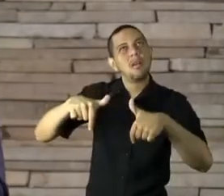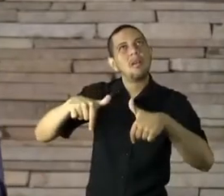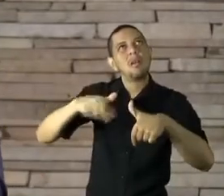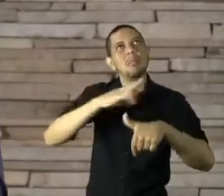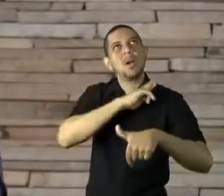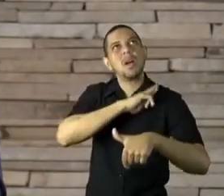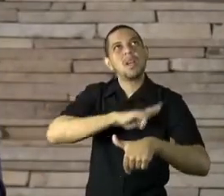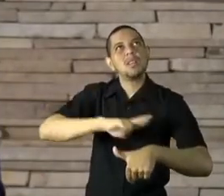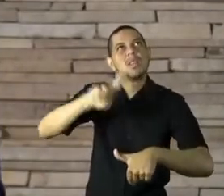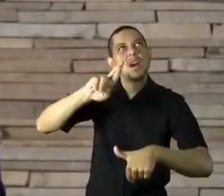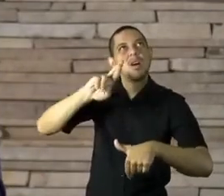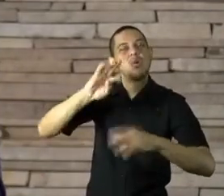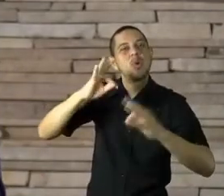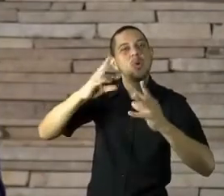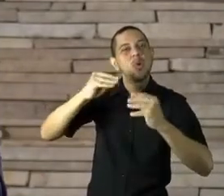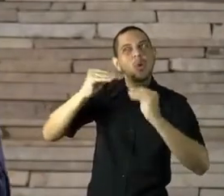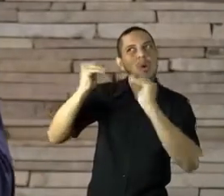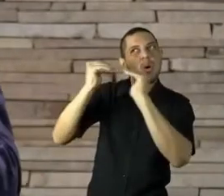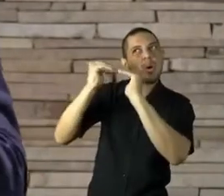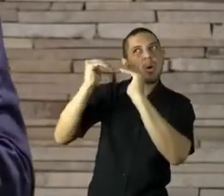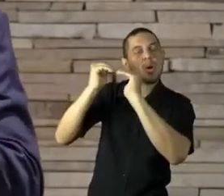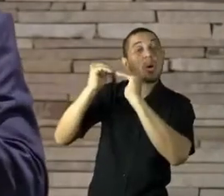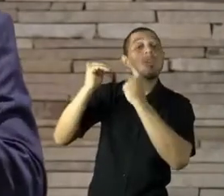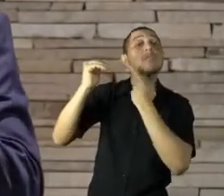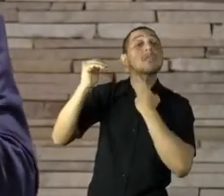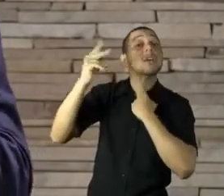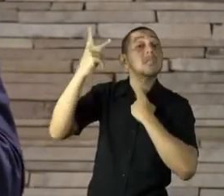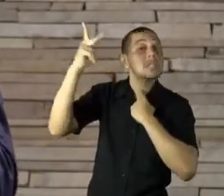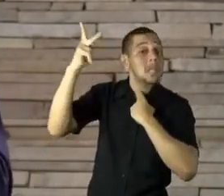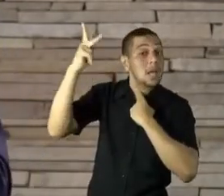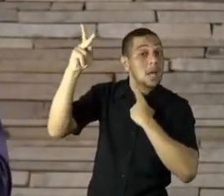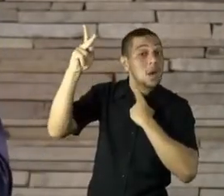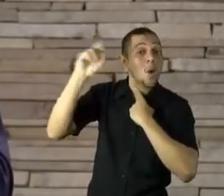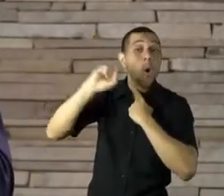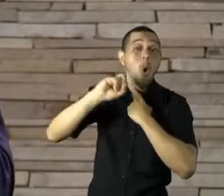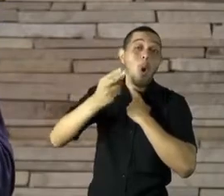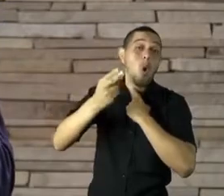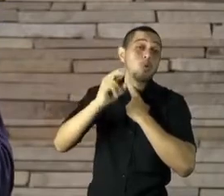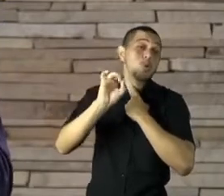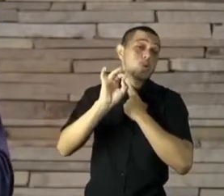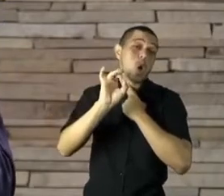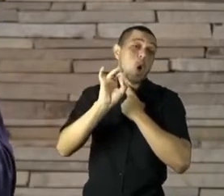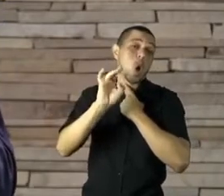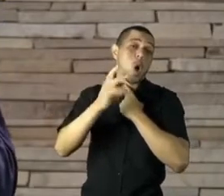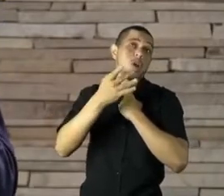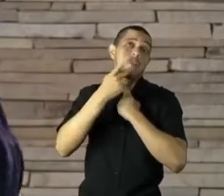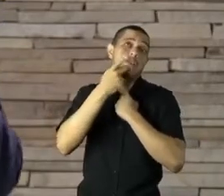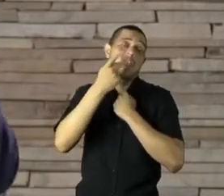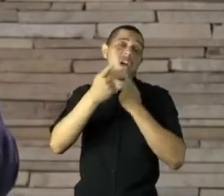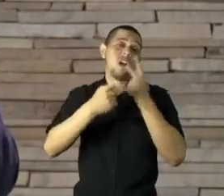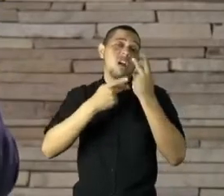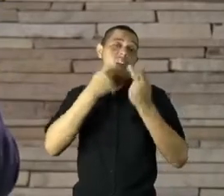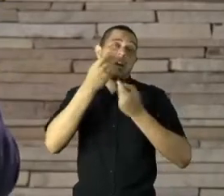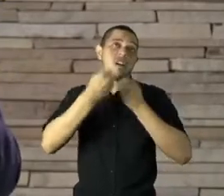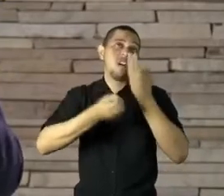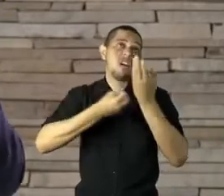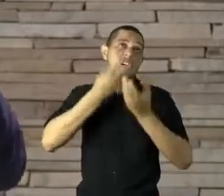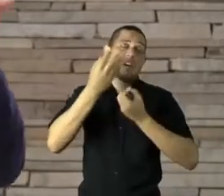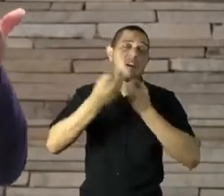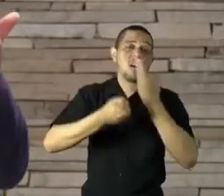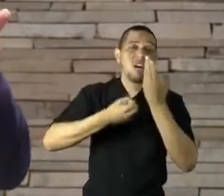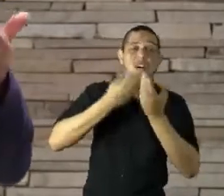à vontade de Deus ou é uma religião é uma profissão de fé que apenas da boca para